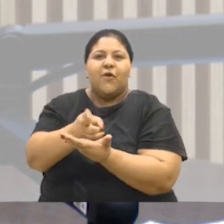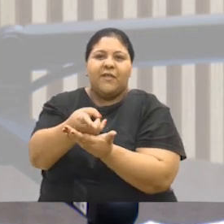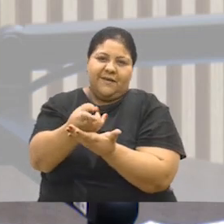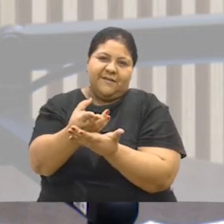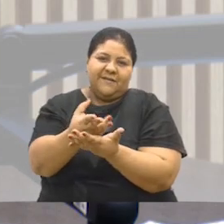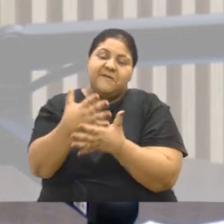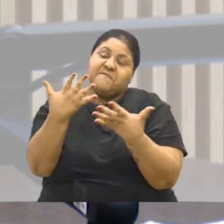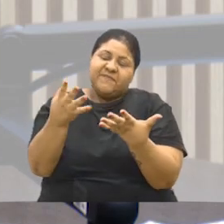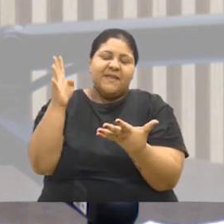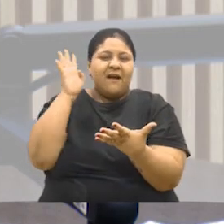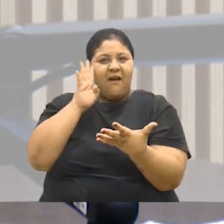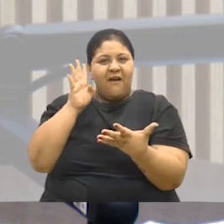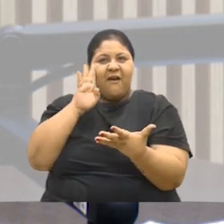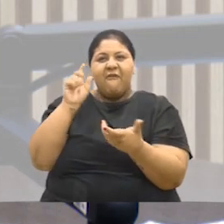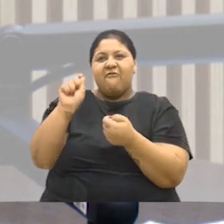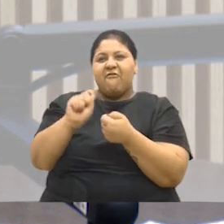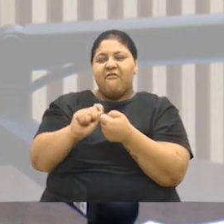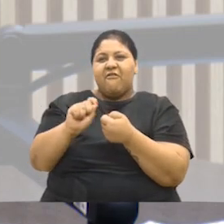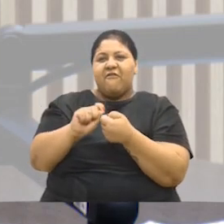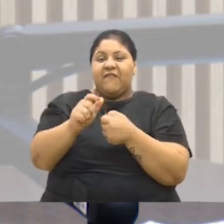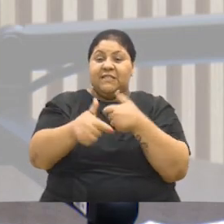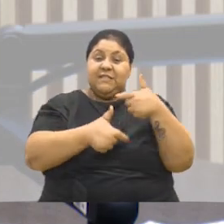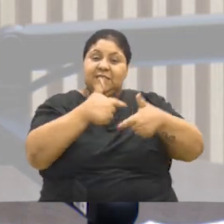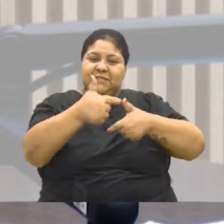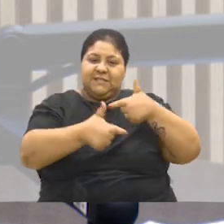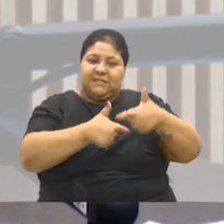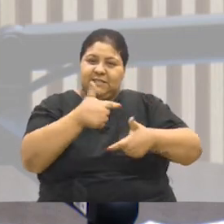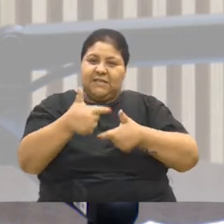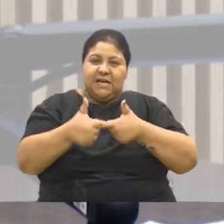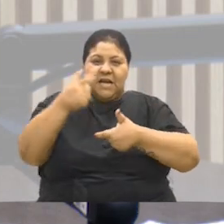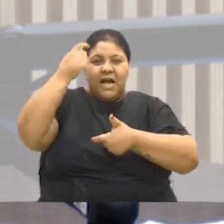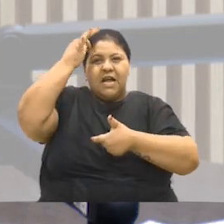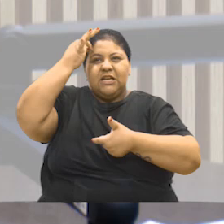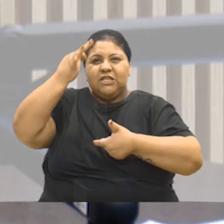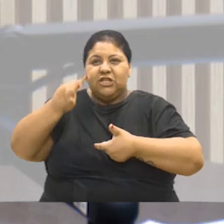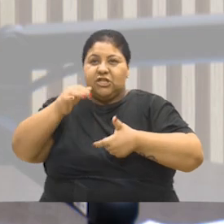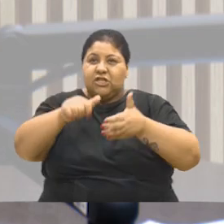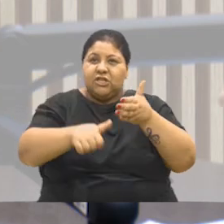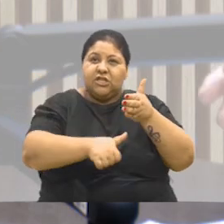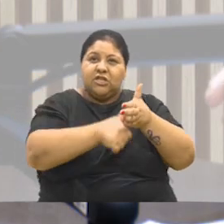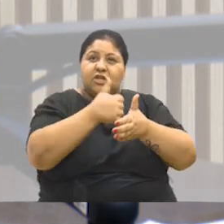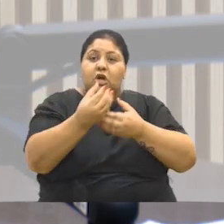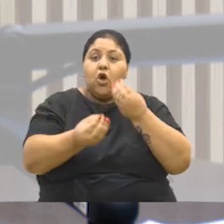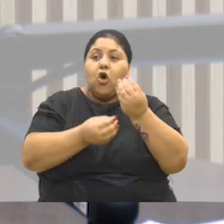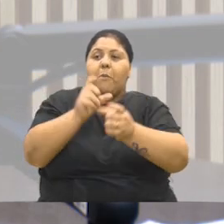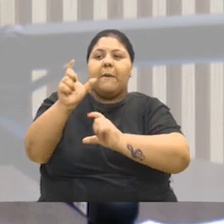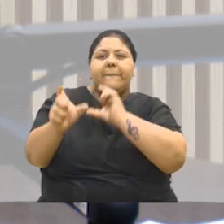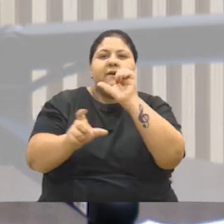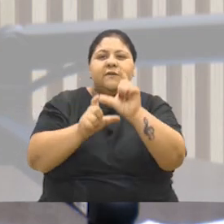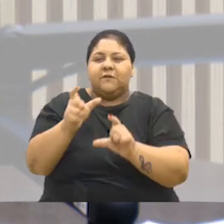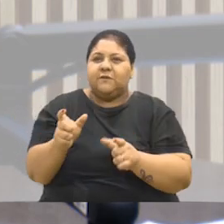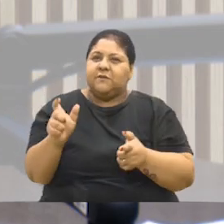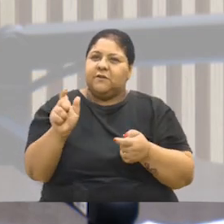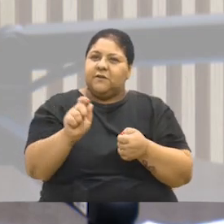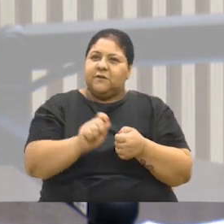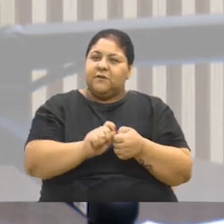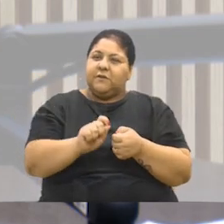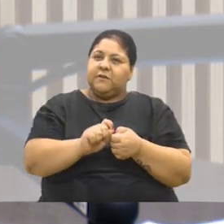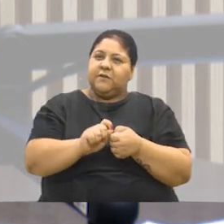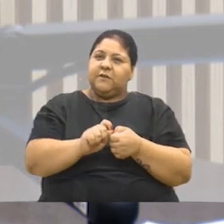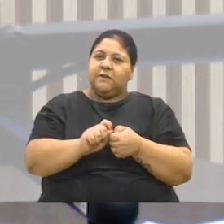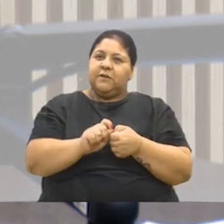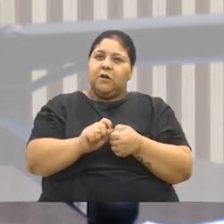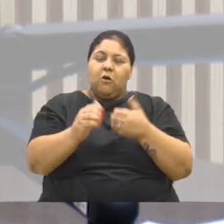gente faz também esse trabalho, a gente entende um pouco melhor até como é a pessoa. Fazendo uma anamnese, né? A